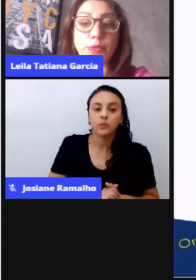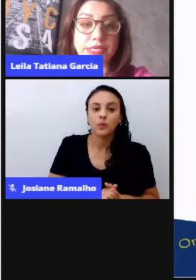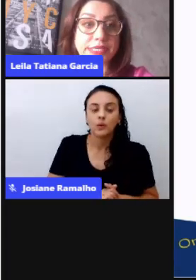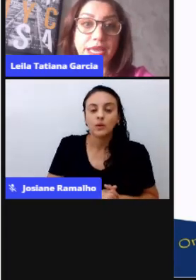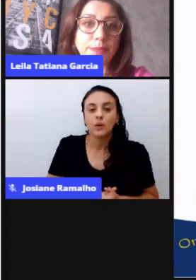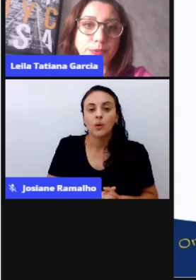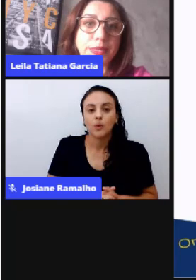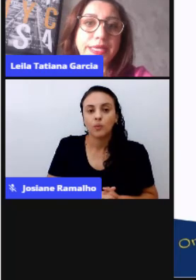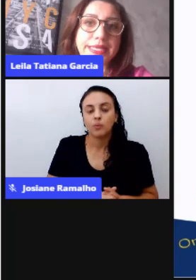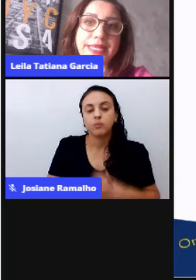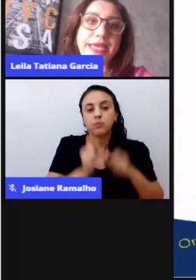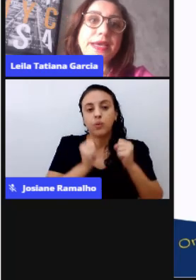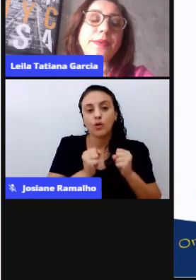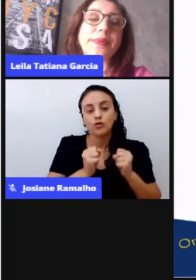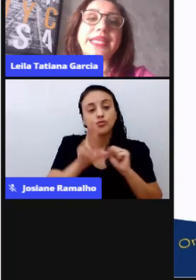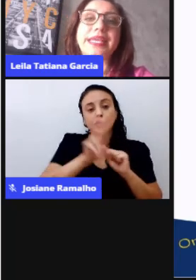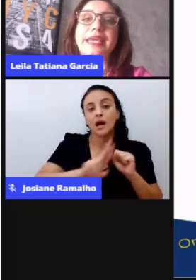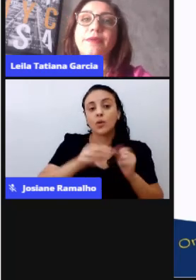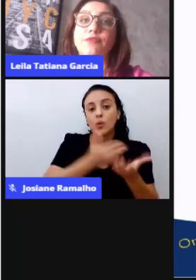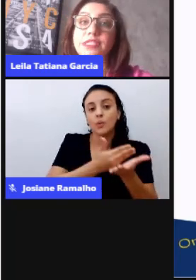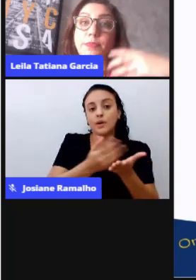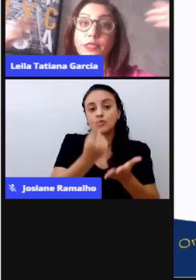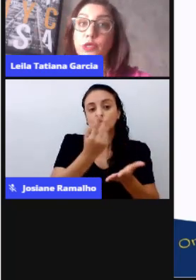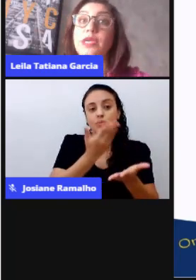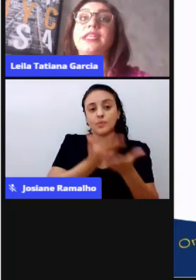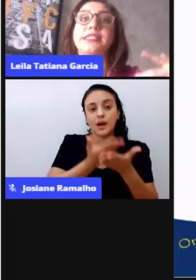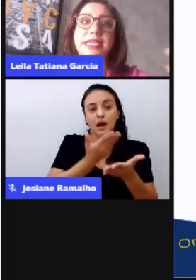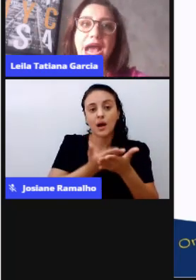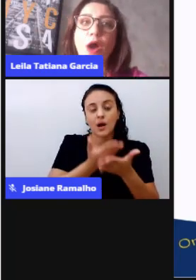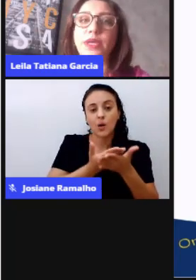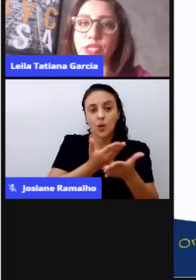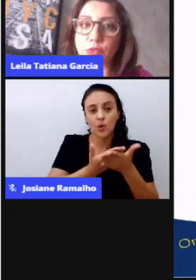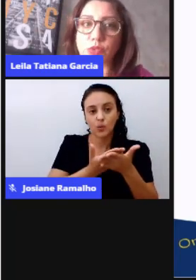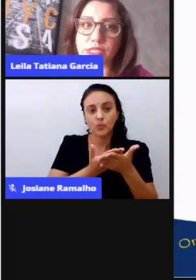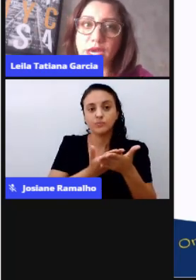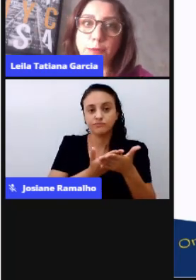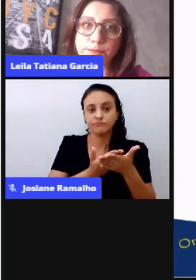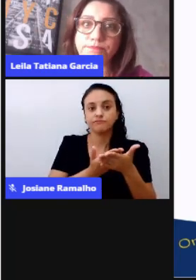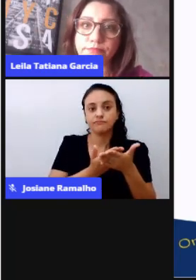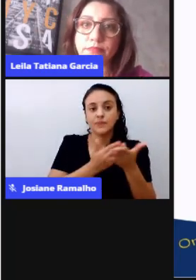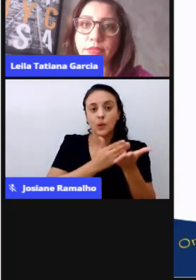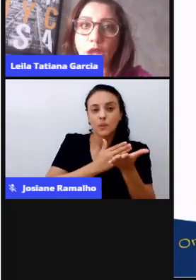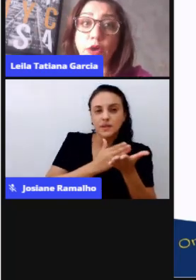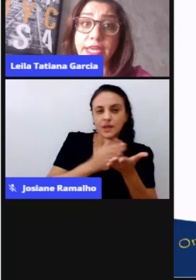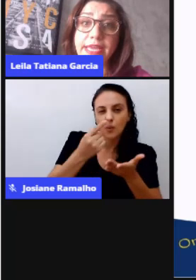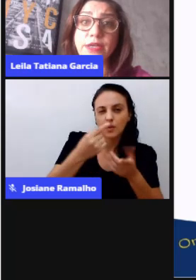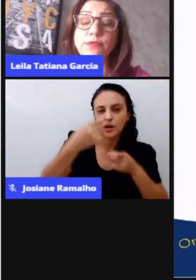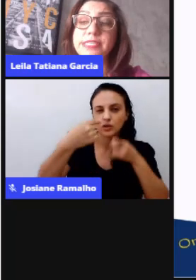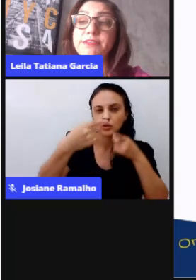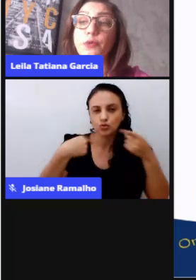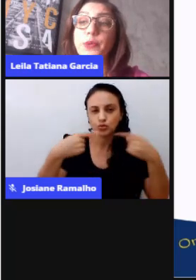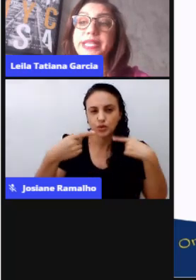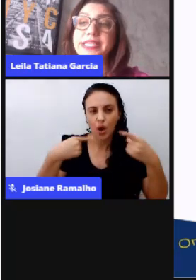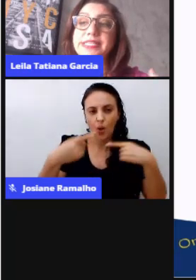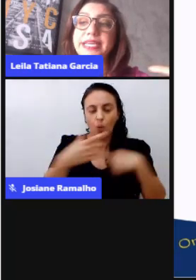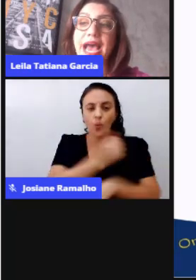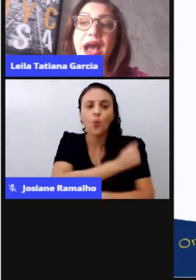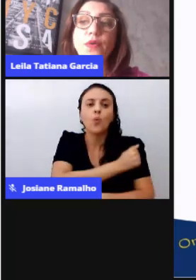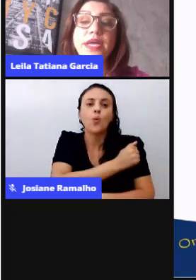uma aula, por exemplo, né? Para que você possa iniciar uma discussão, ok? Então, você